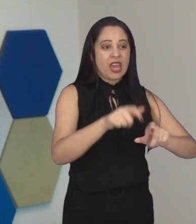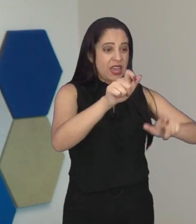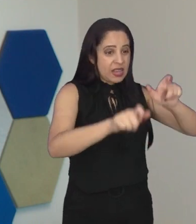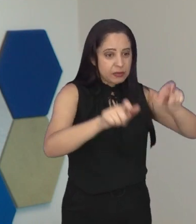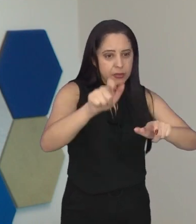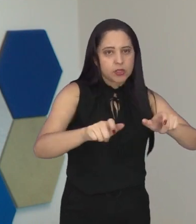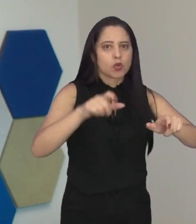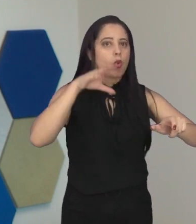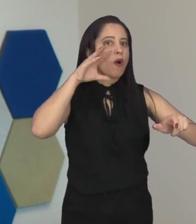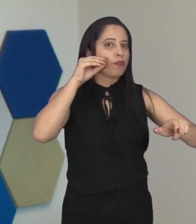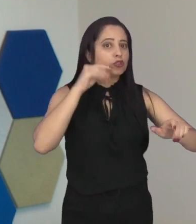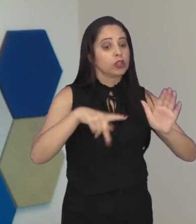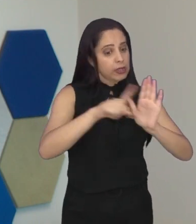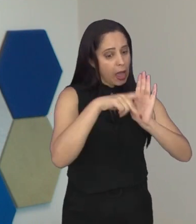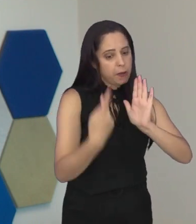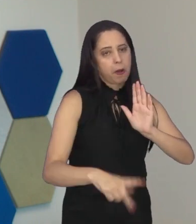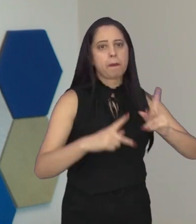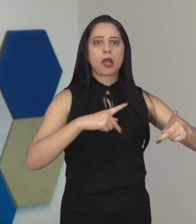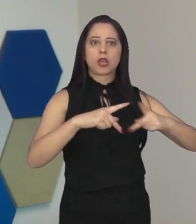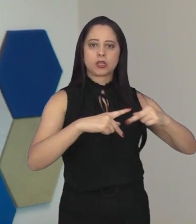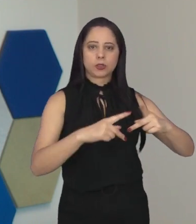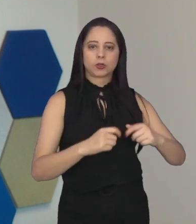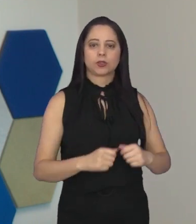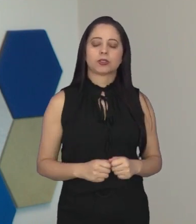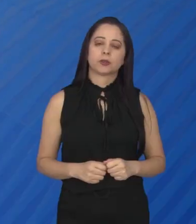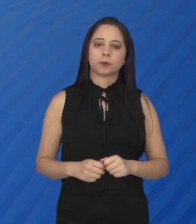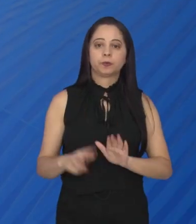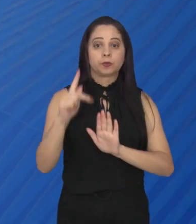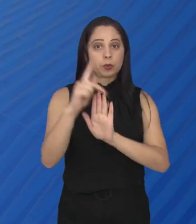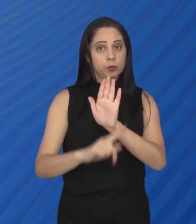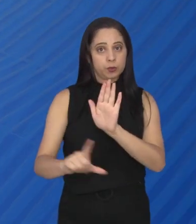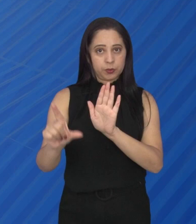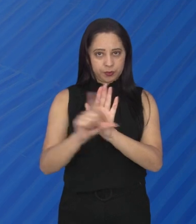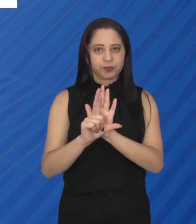obra formada pelo pessoal formado em São José dos Campos.